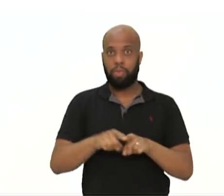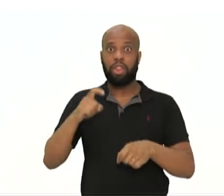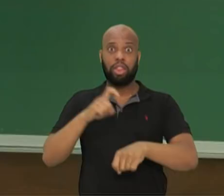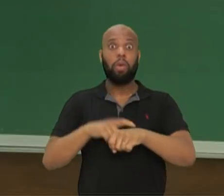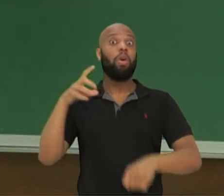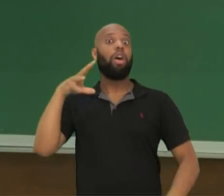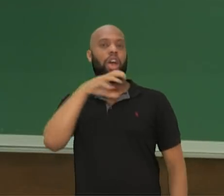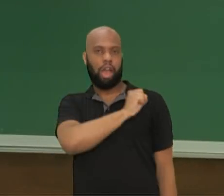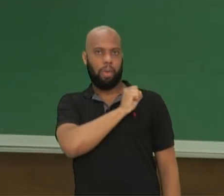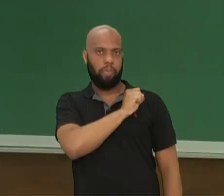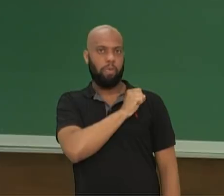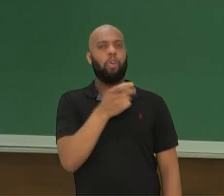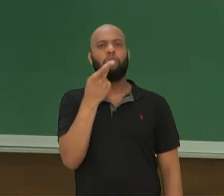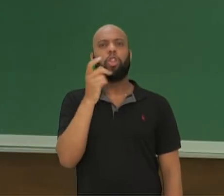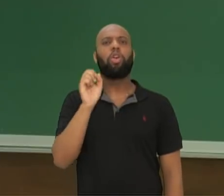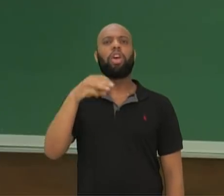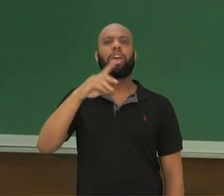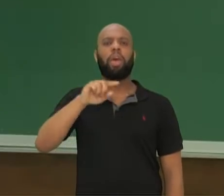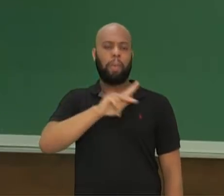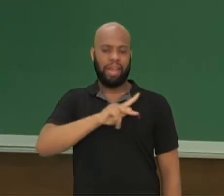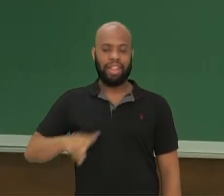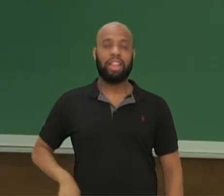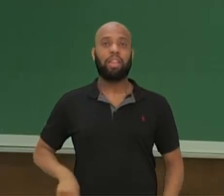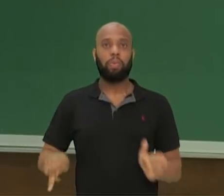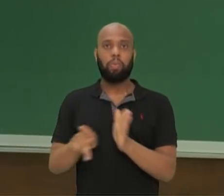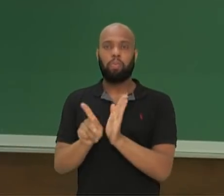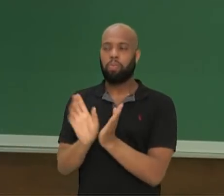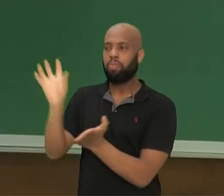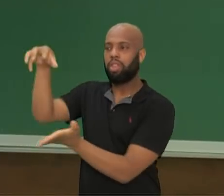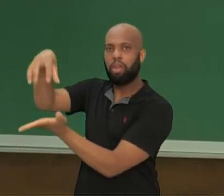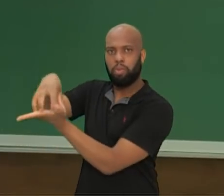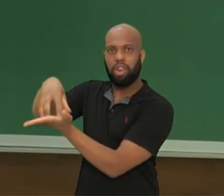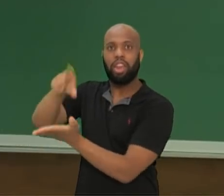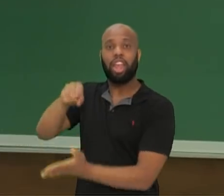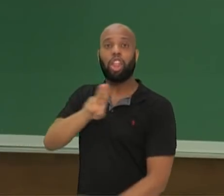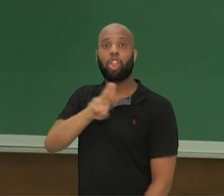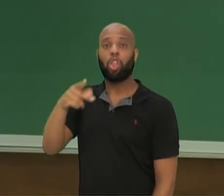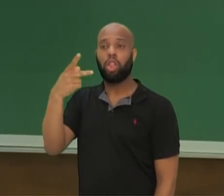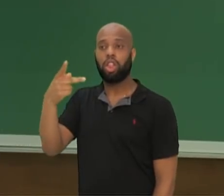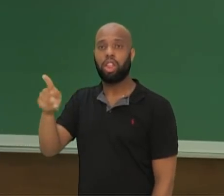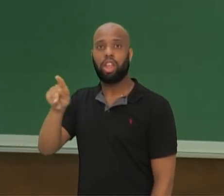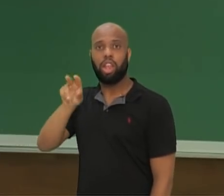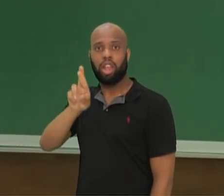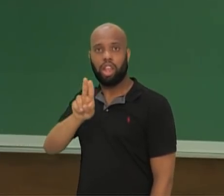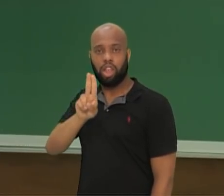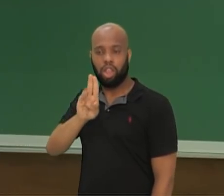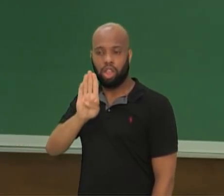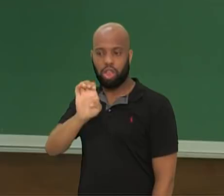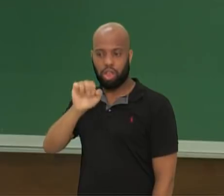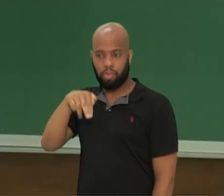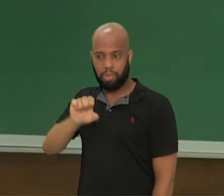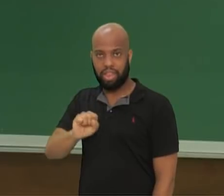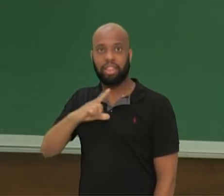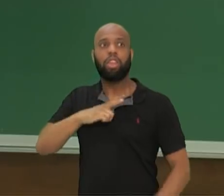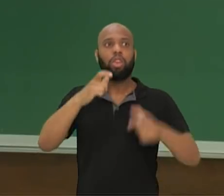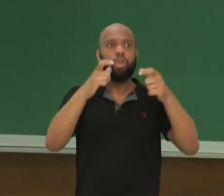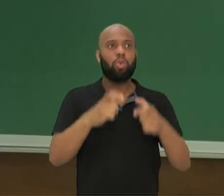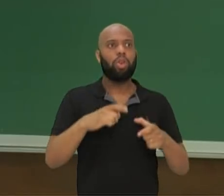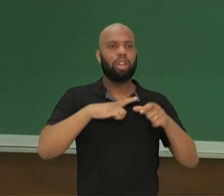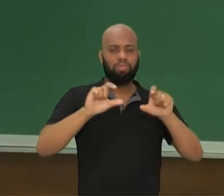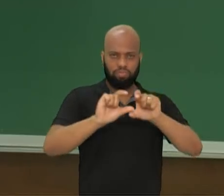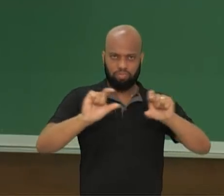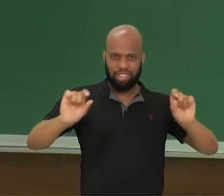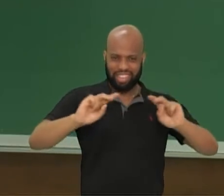recorde, afirmou o presidente da Colurbe, Rubens Teixeira. Disponível aqui